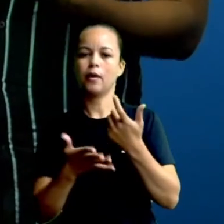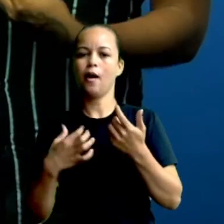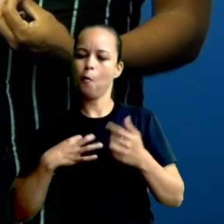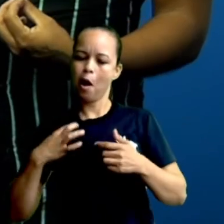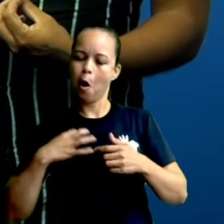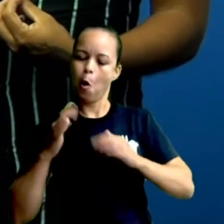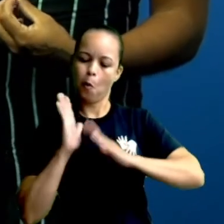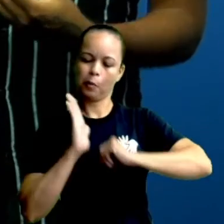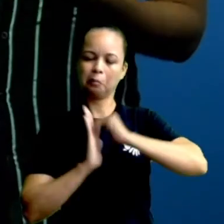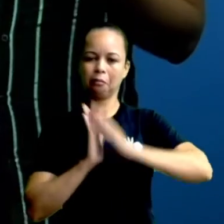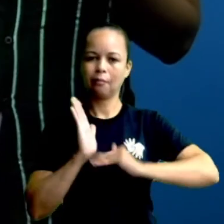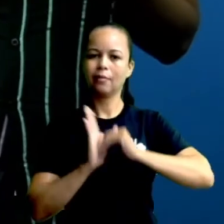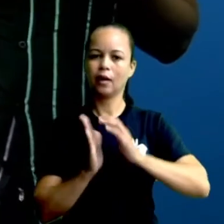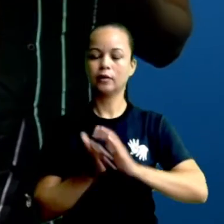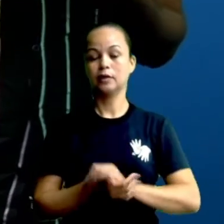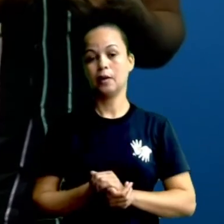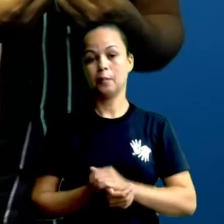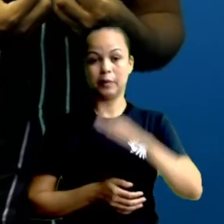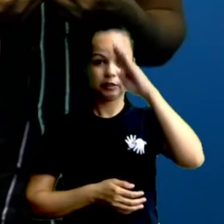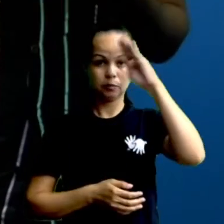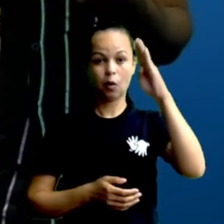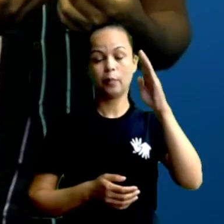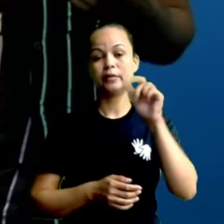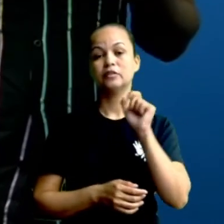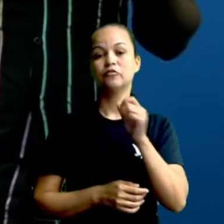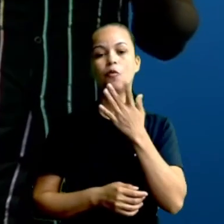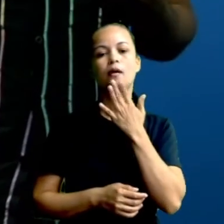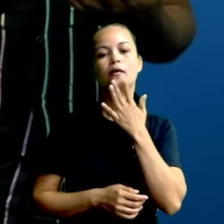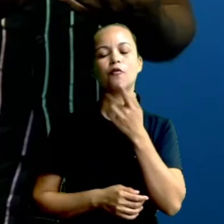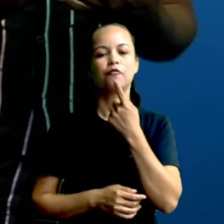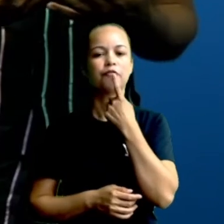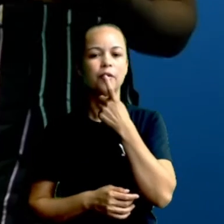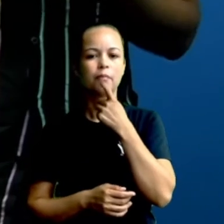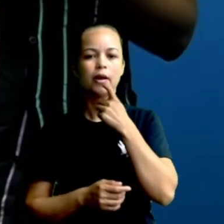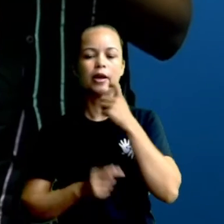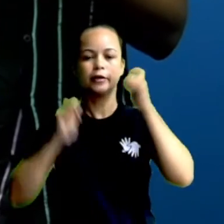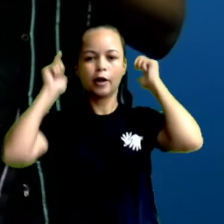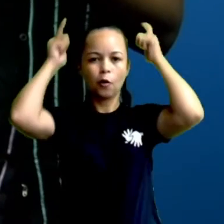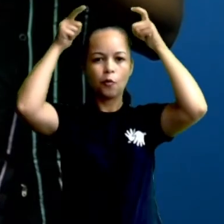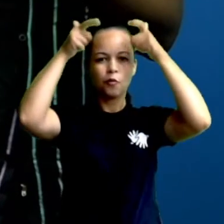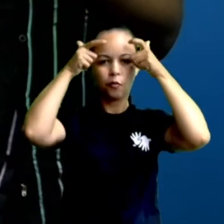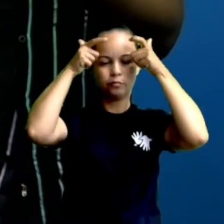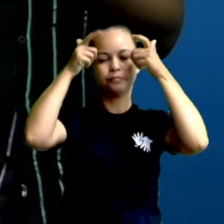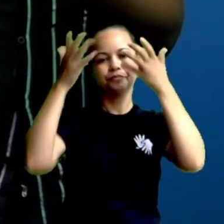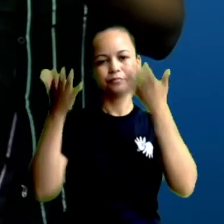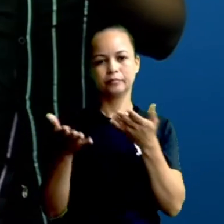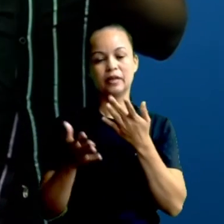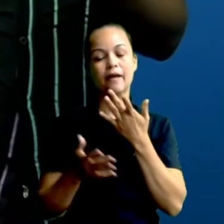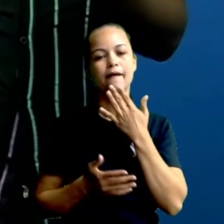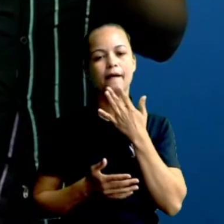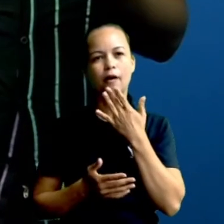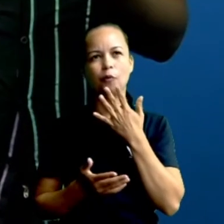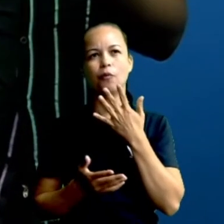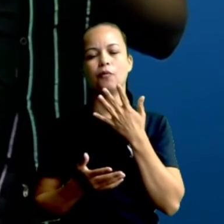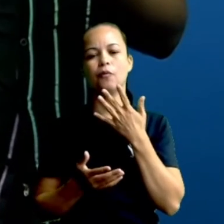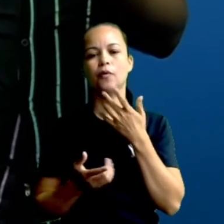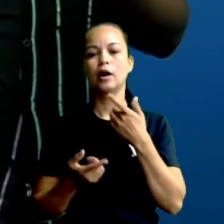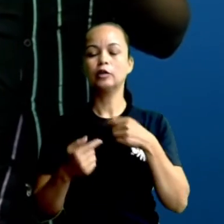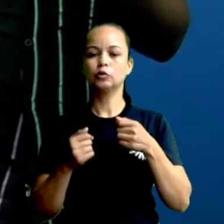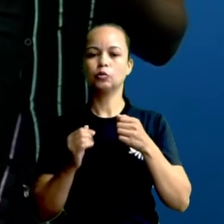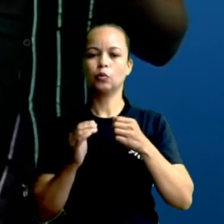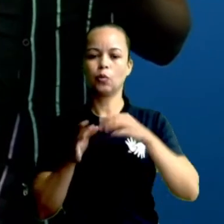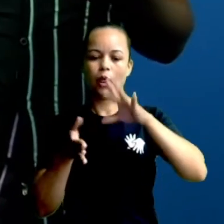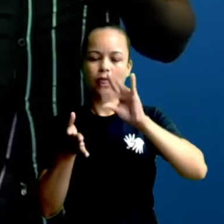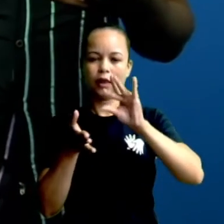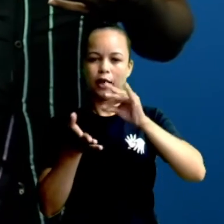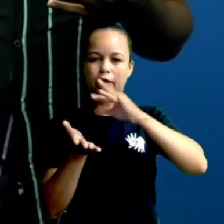né, pintada, certo? Principalmente se fosse vermelha, que era a cor da coroa. E é a cor do líquido,